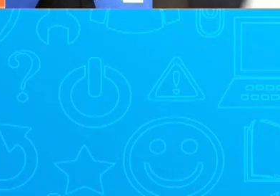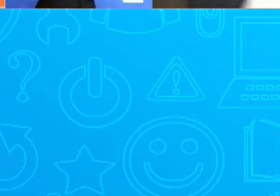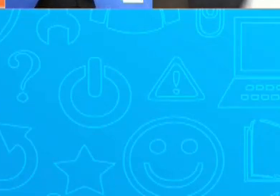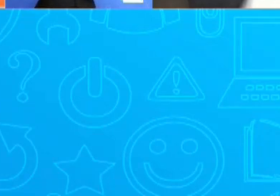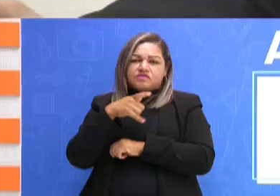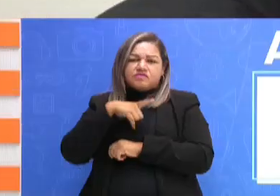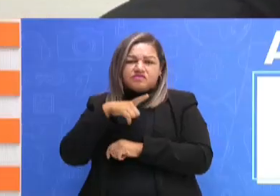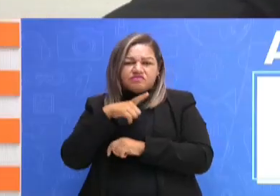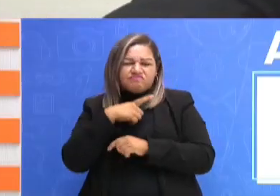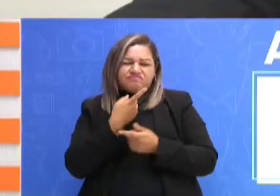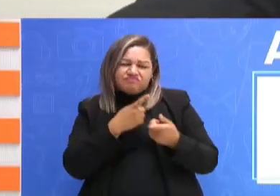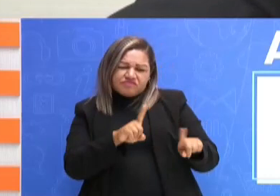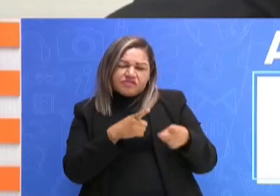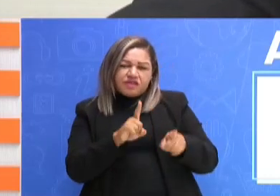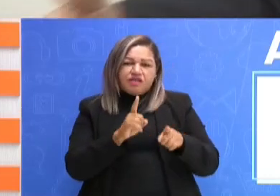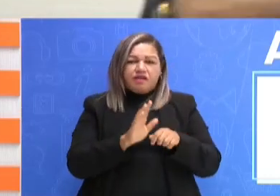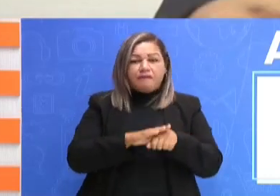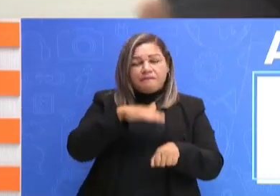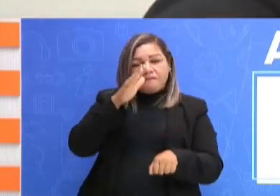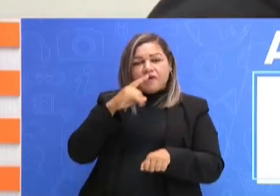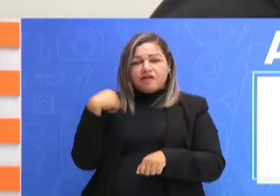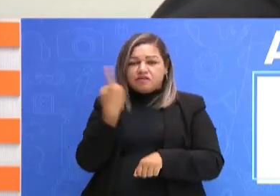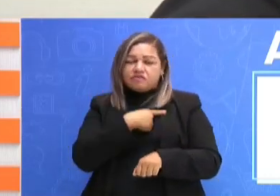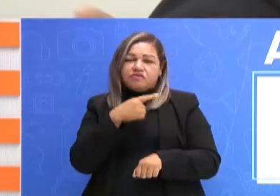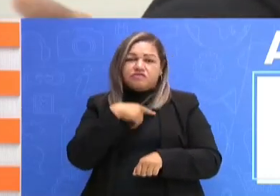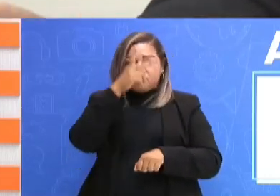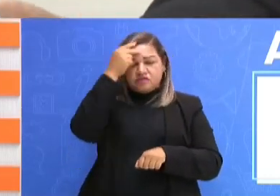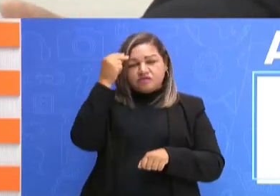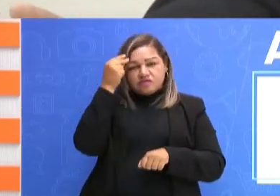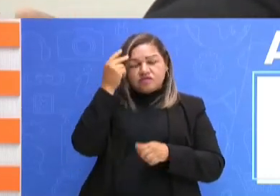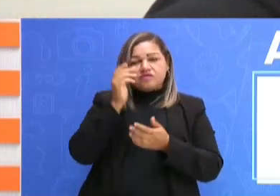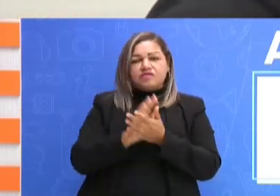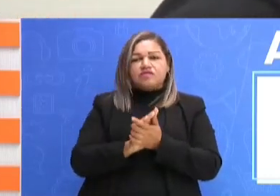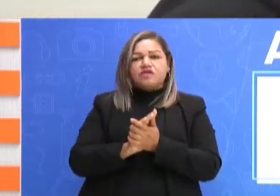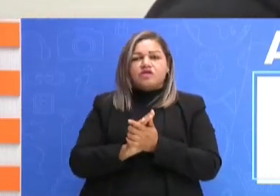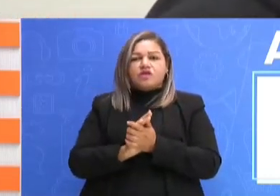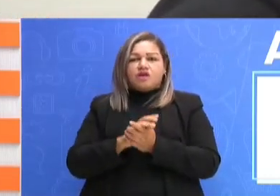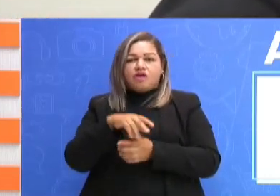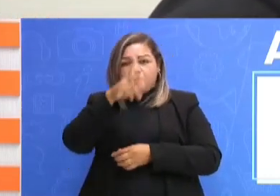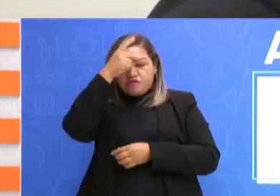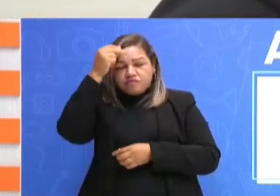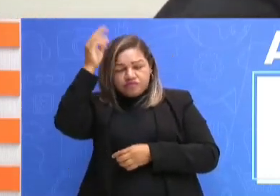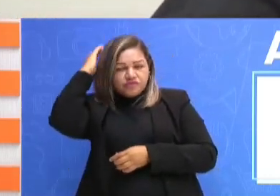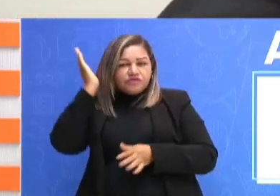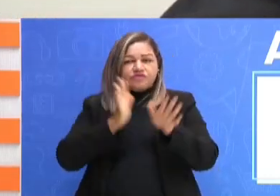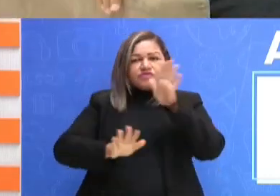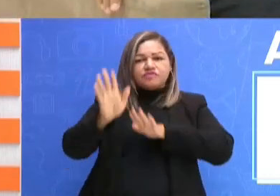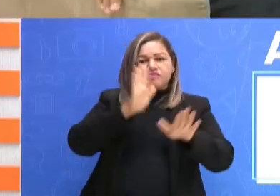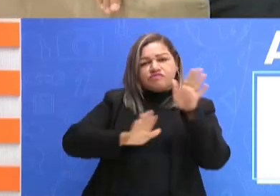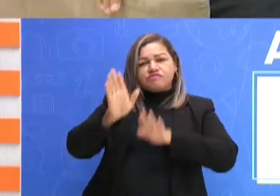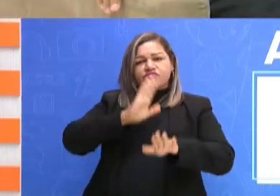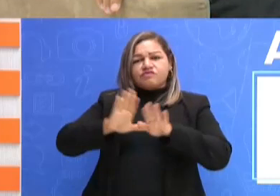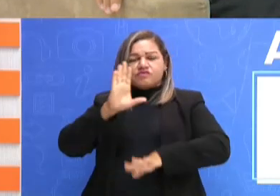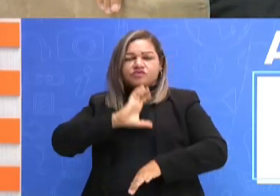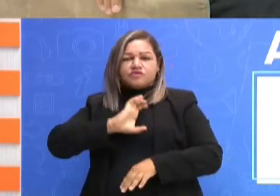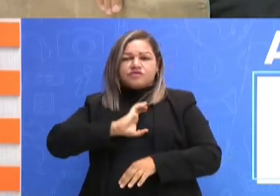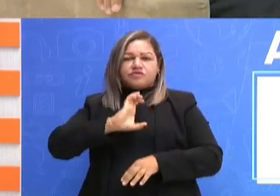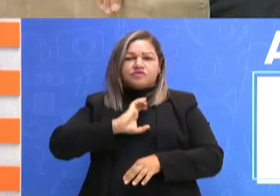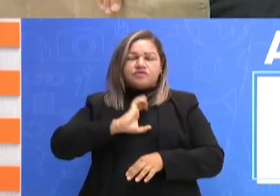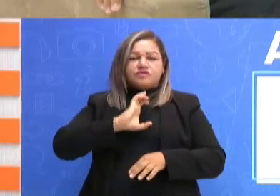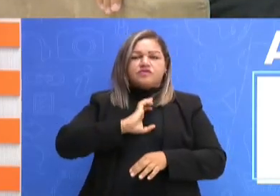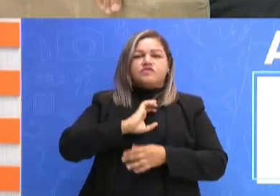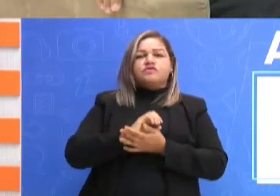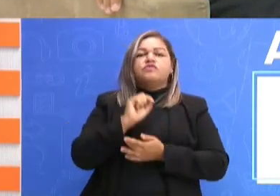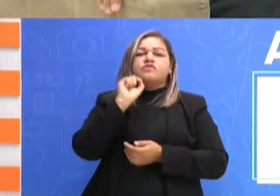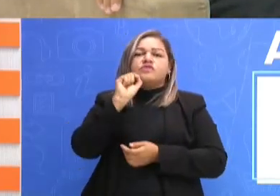tem esse desafio maior do que todos nós, que é trazer soluções para a gente. Afinal de contas, é o senhor que cuida de Caxias, é o senhor que cuida dos caxienses. O que é que